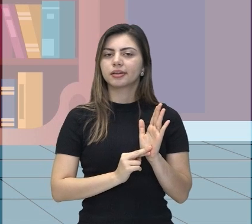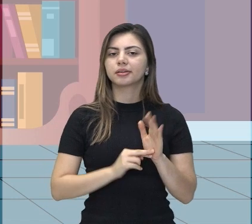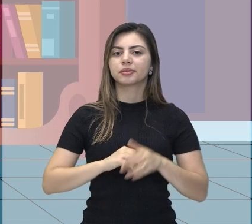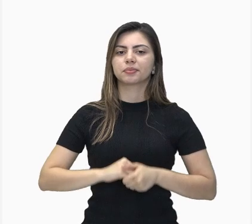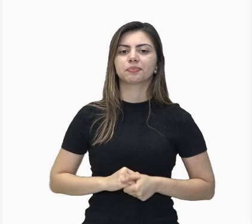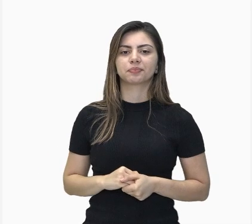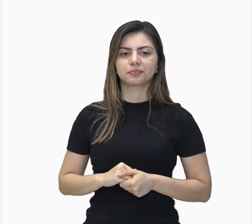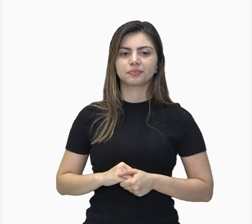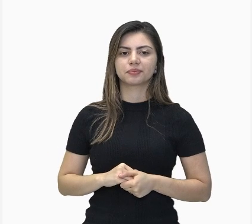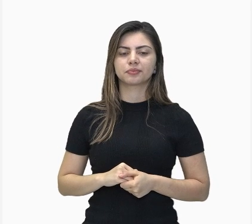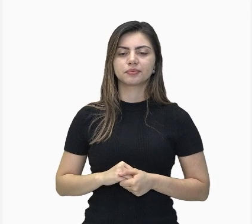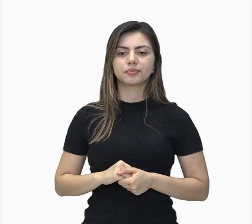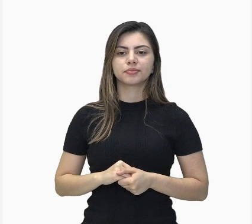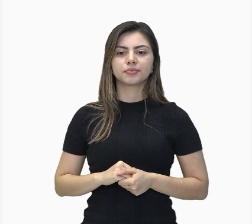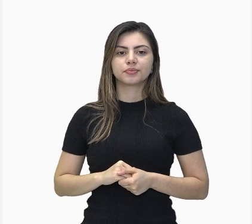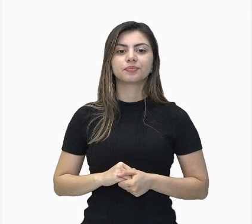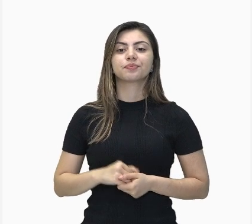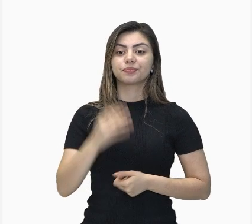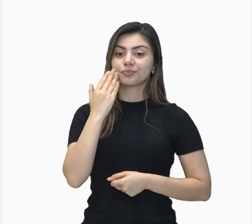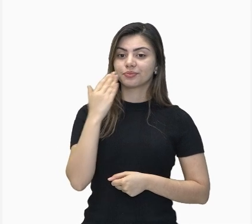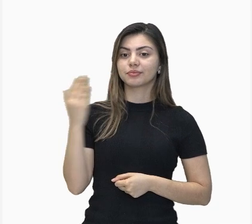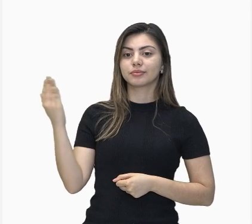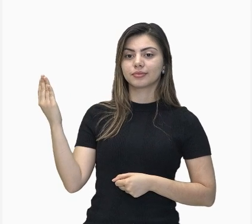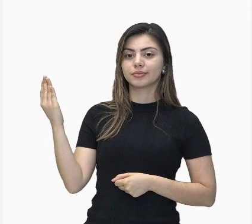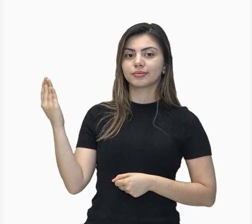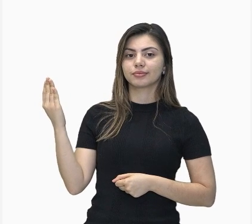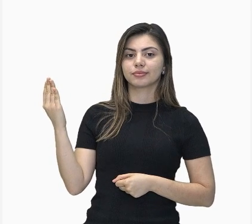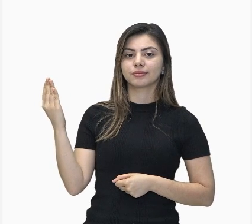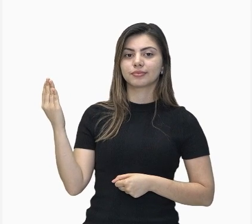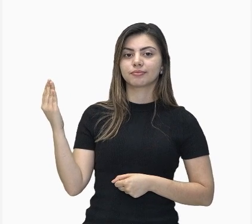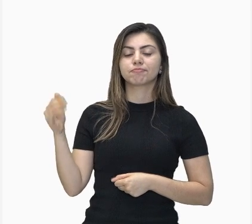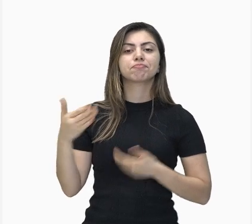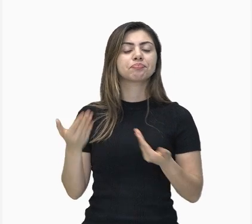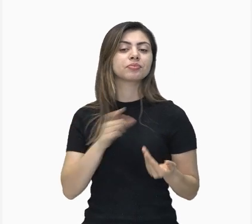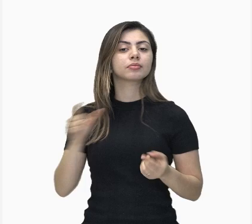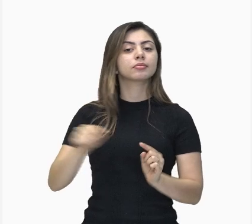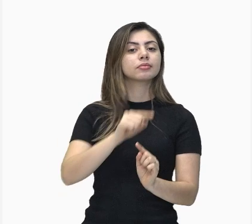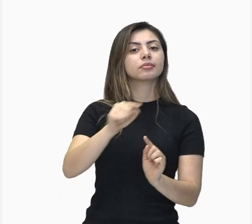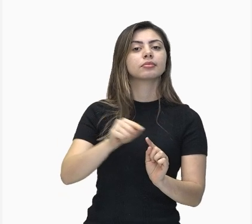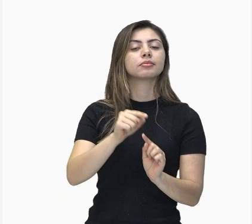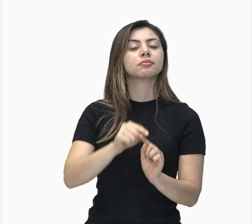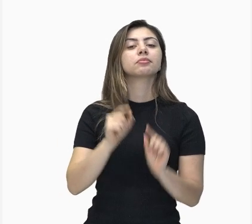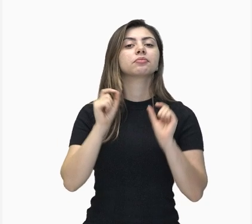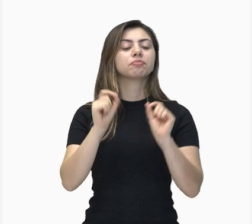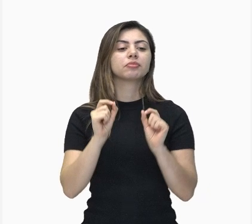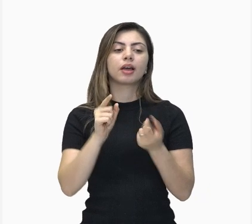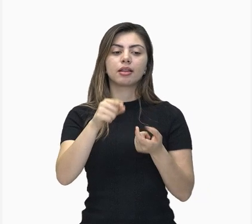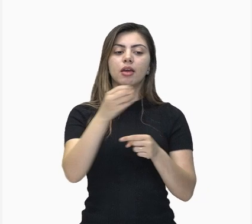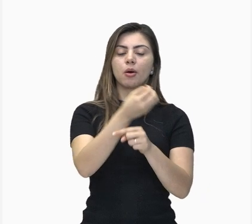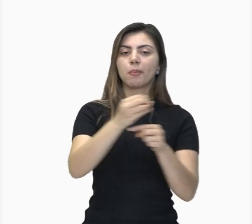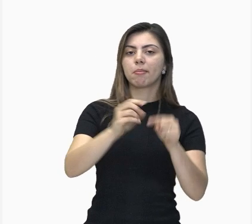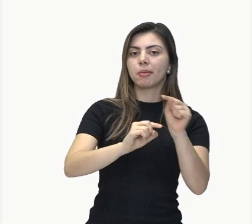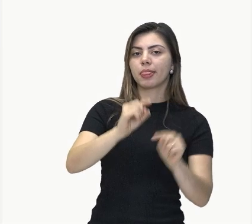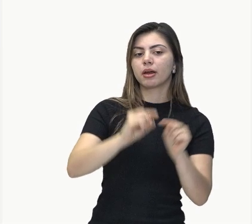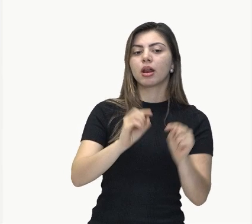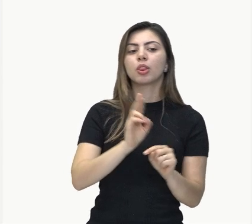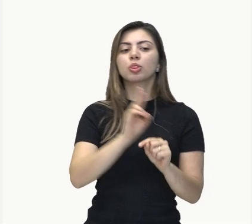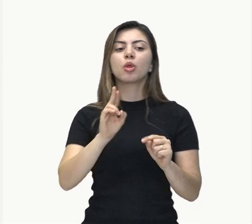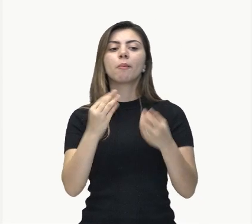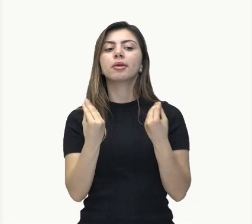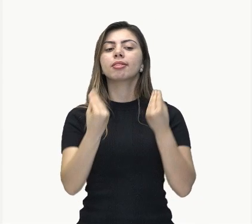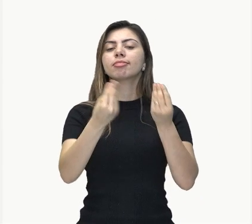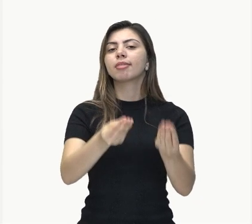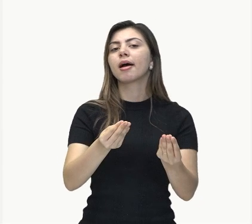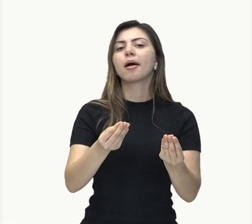orgânicos. Vamos lá? Então, gente, o objetivo de nomear um composto